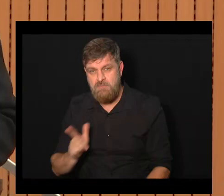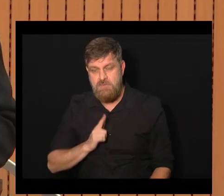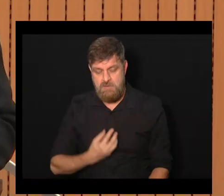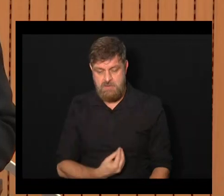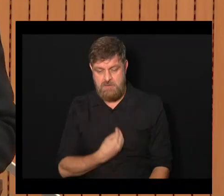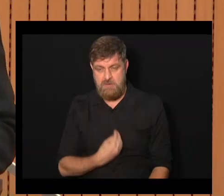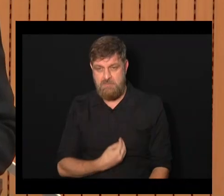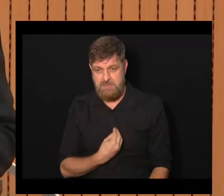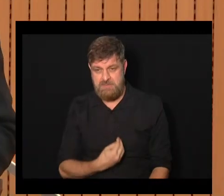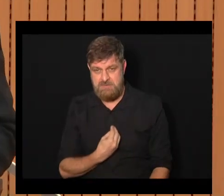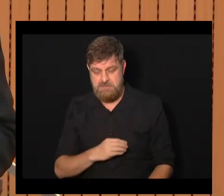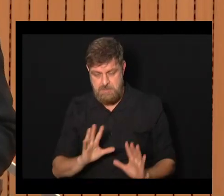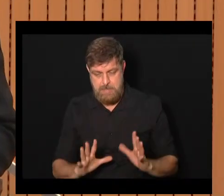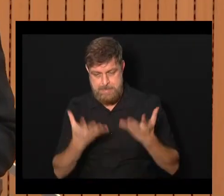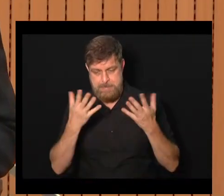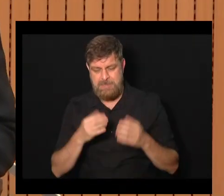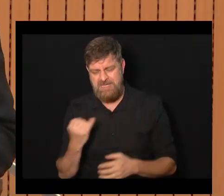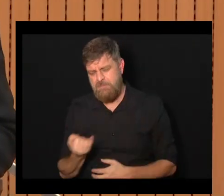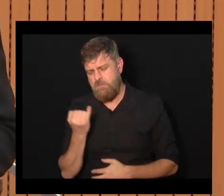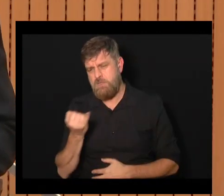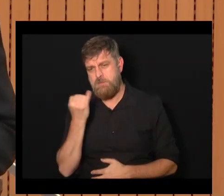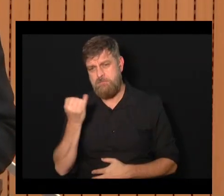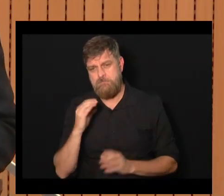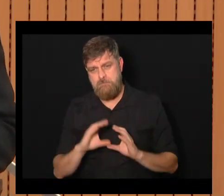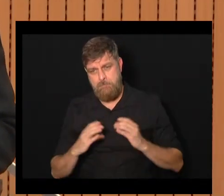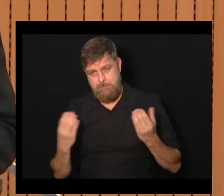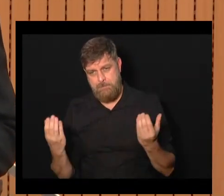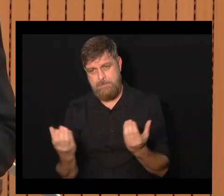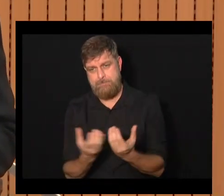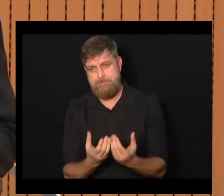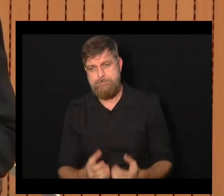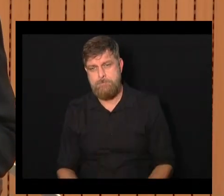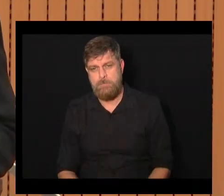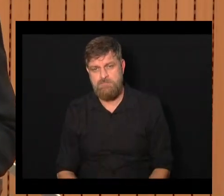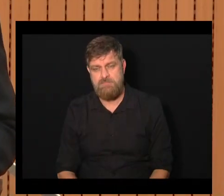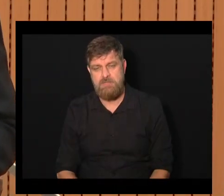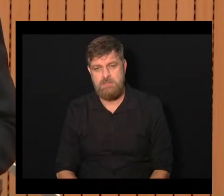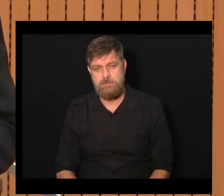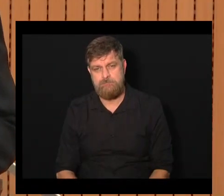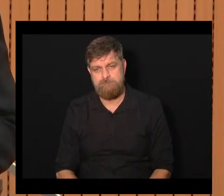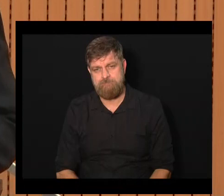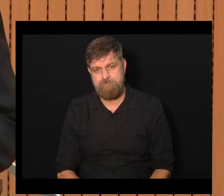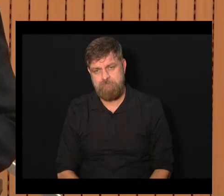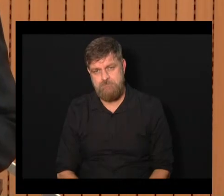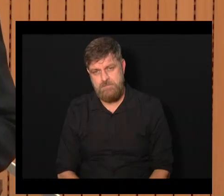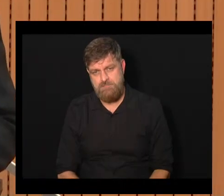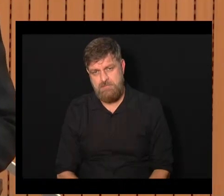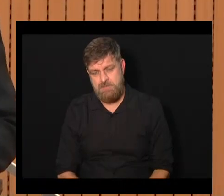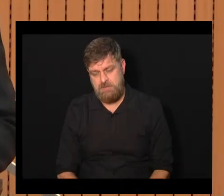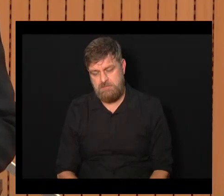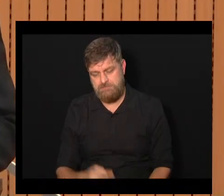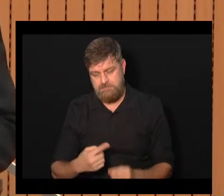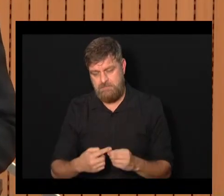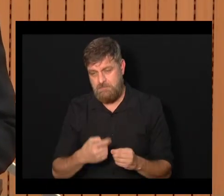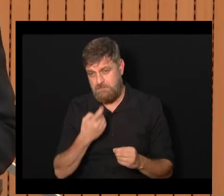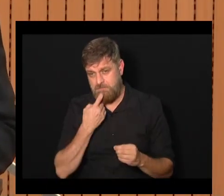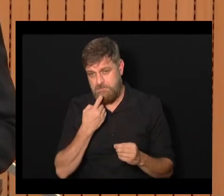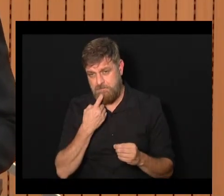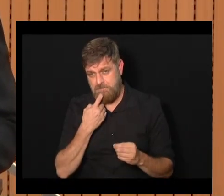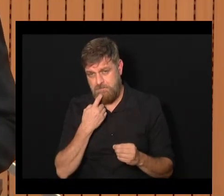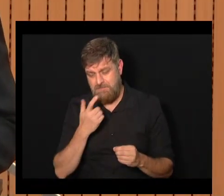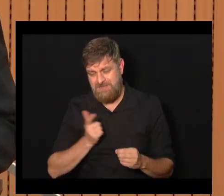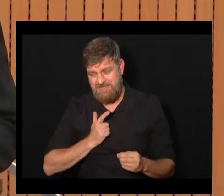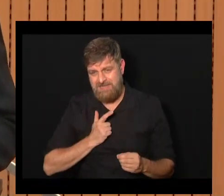muito importante para as comunidades da nossa cidade. E a nossa cidade, em